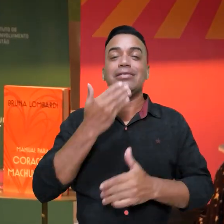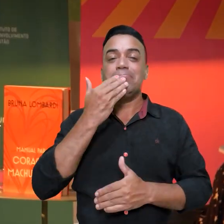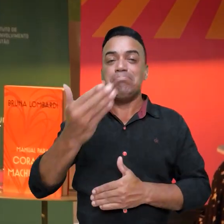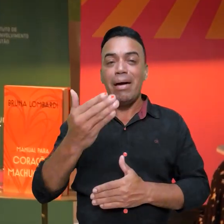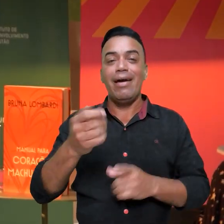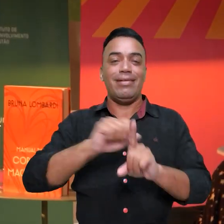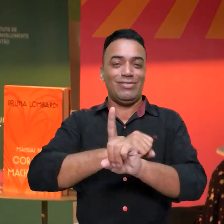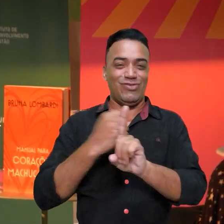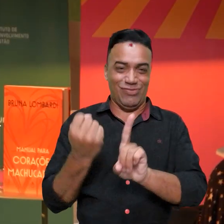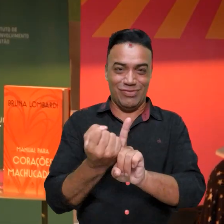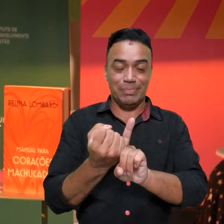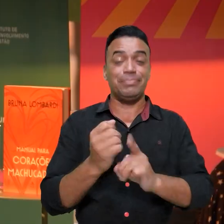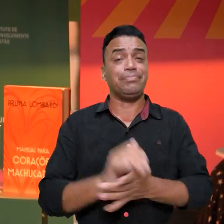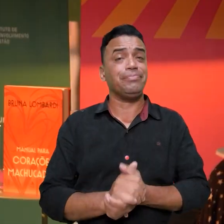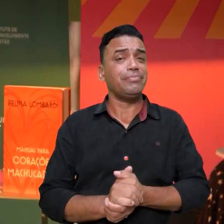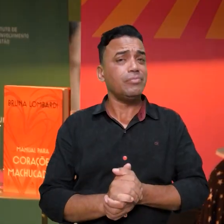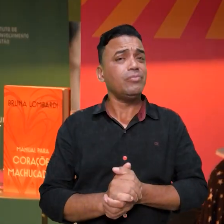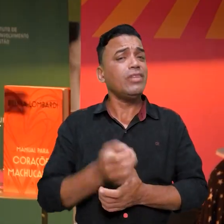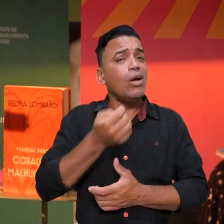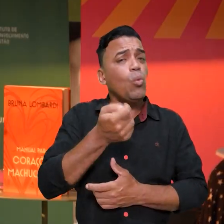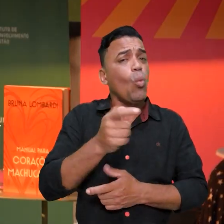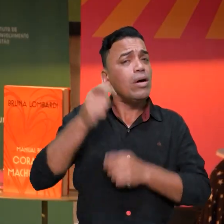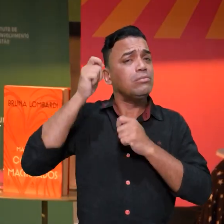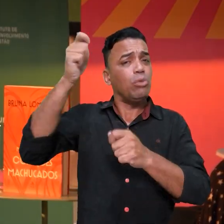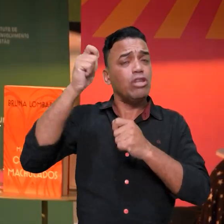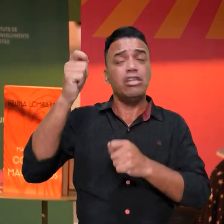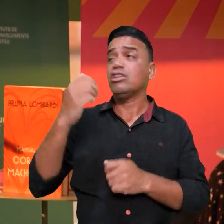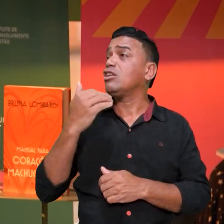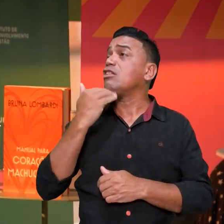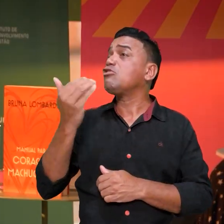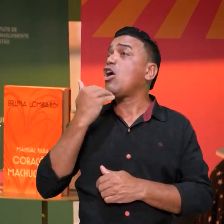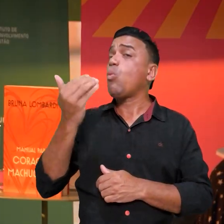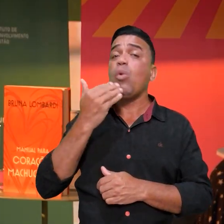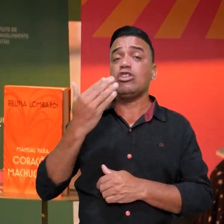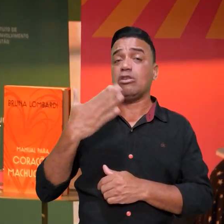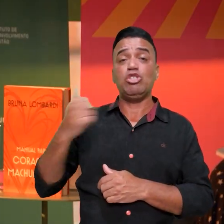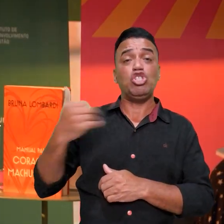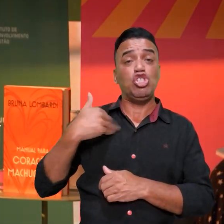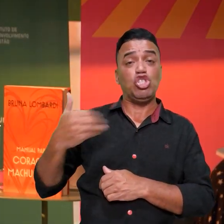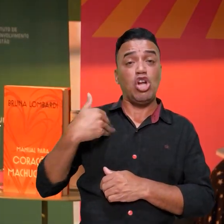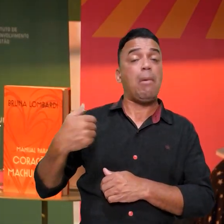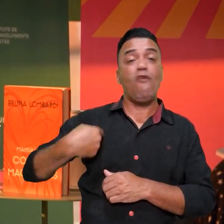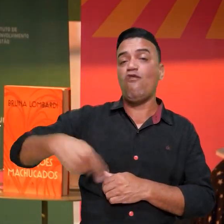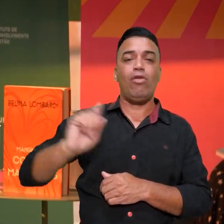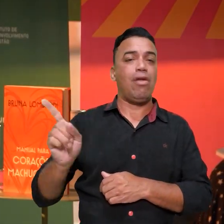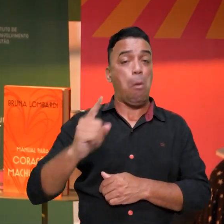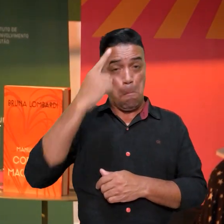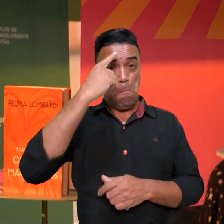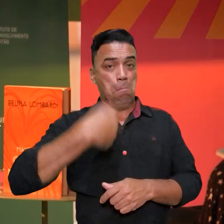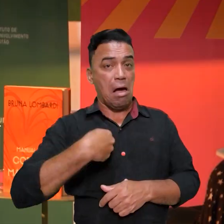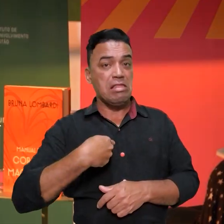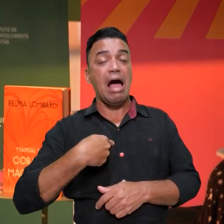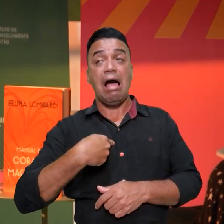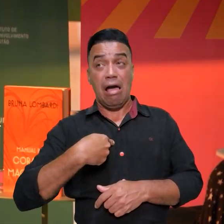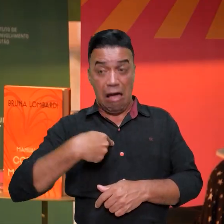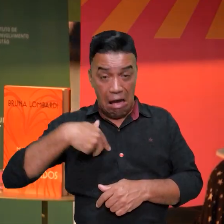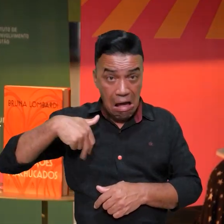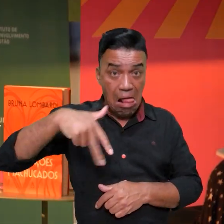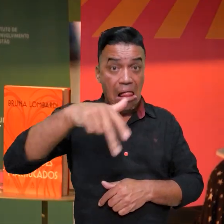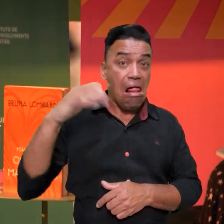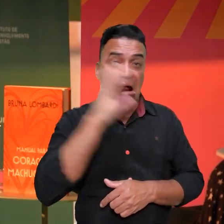Que é quase um protesto. Olha, não adianta me chamar que eu não vou, não adianta me mandar andar porque eu vou ficar